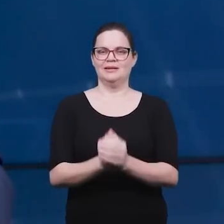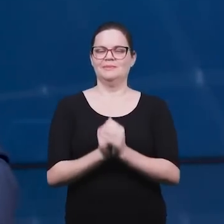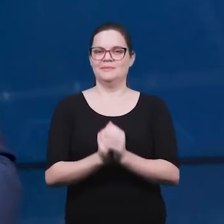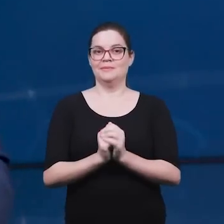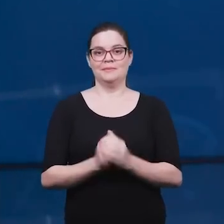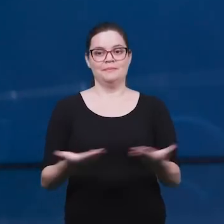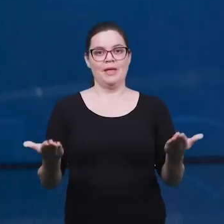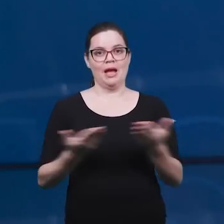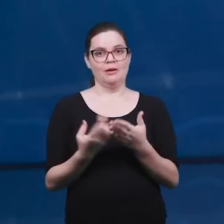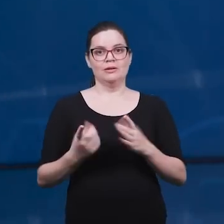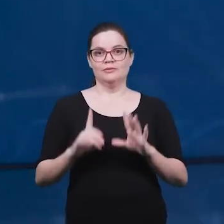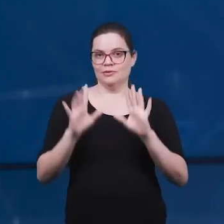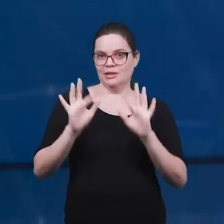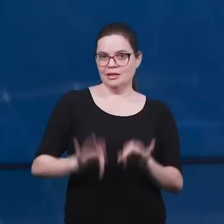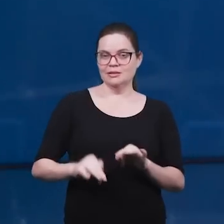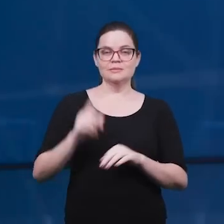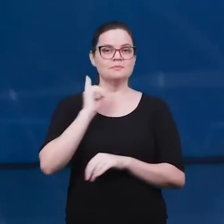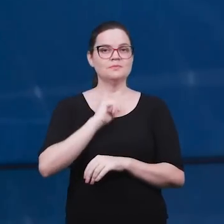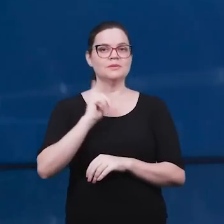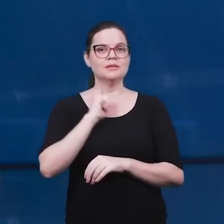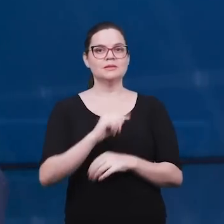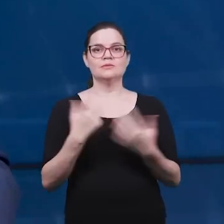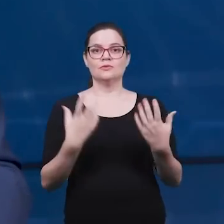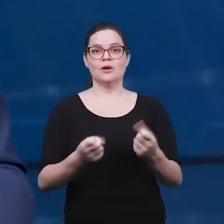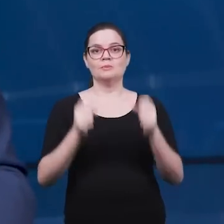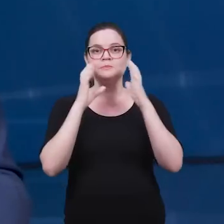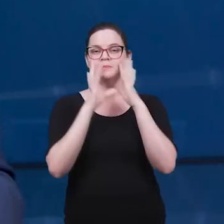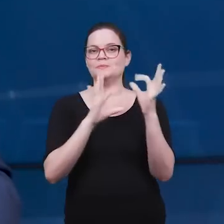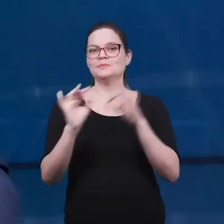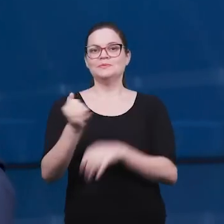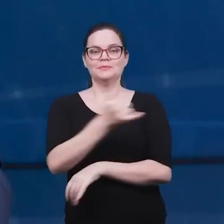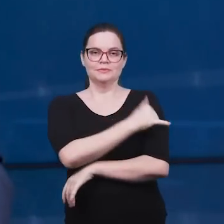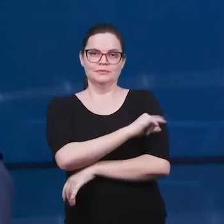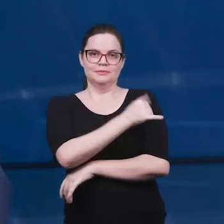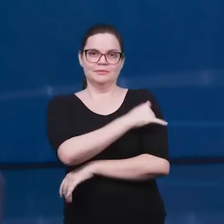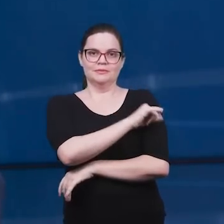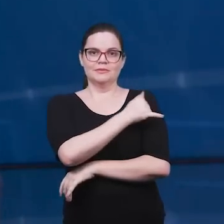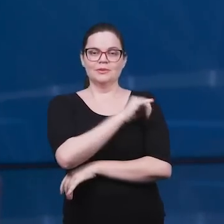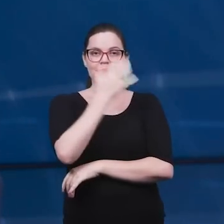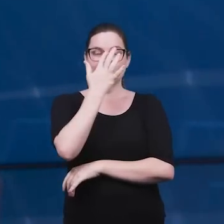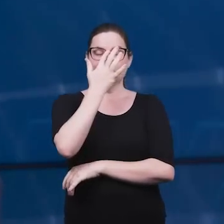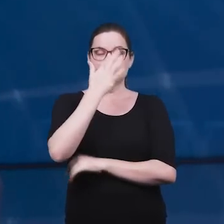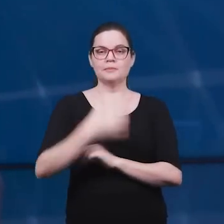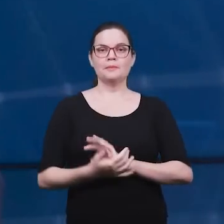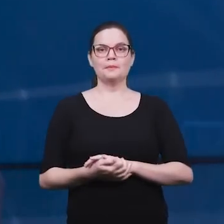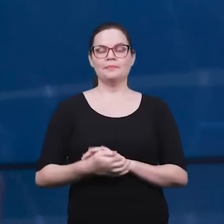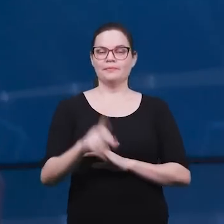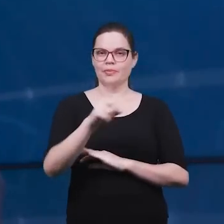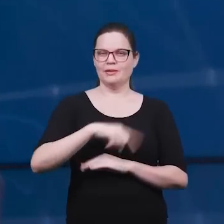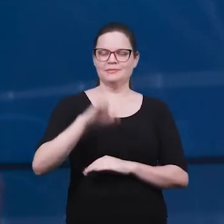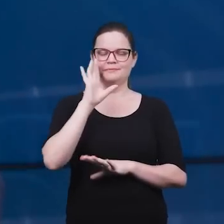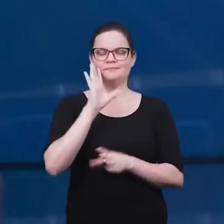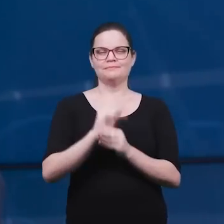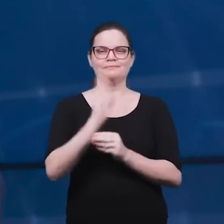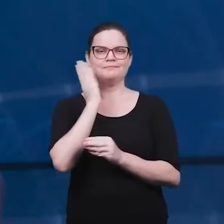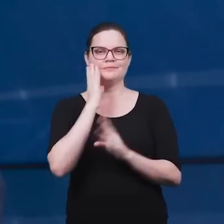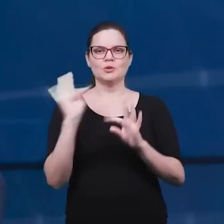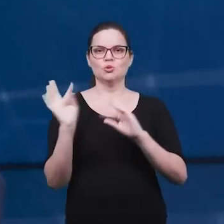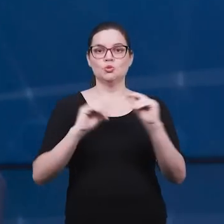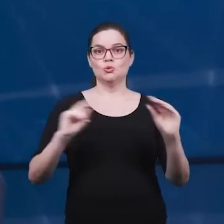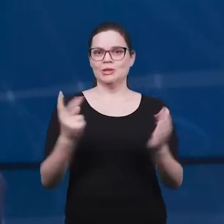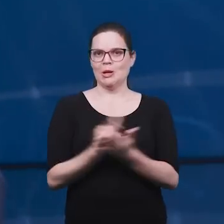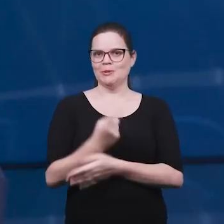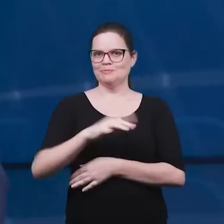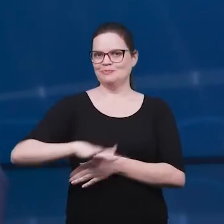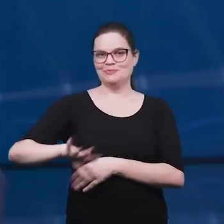Saindo agora de Minas Gerais, vamos diretamente para o Rio de Janeiro, nosso povo abençoado do Rio de Janeiro. E você vai ficar por dentro de tudo que está acontecendo